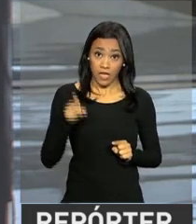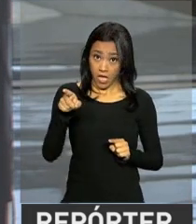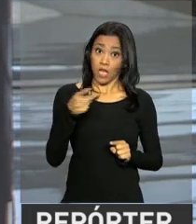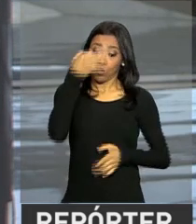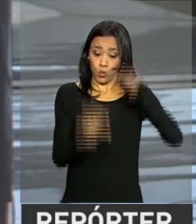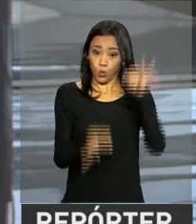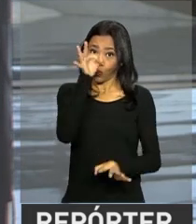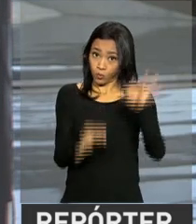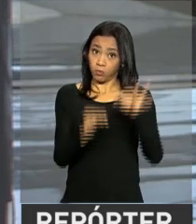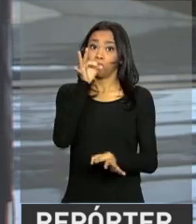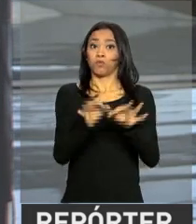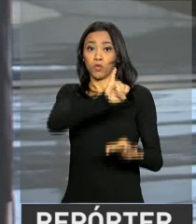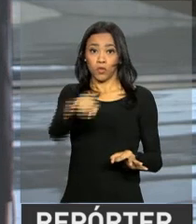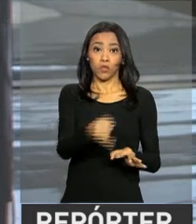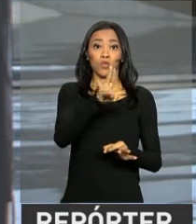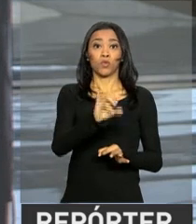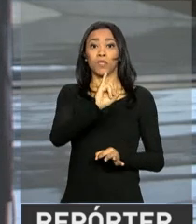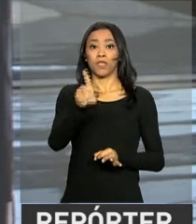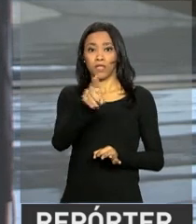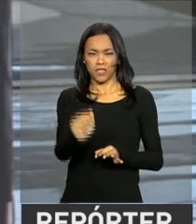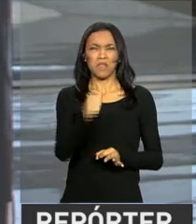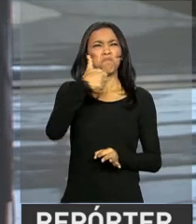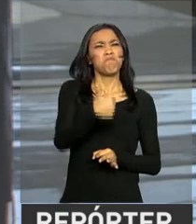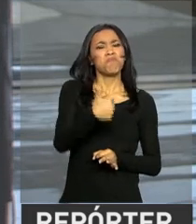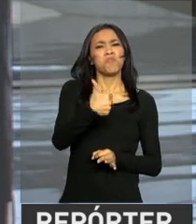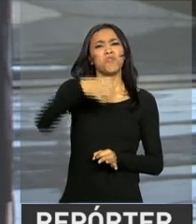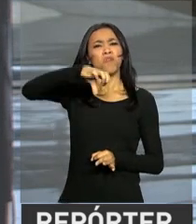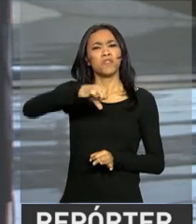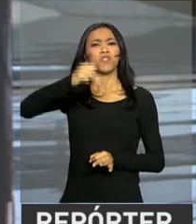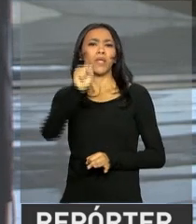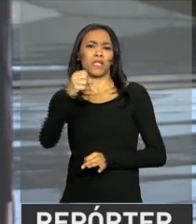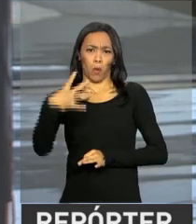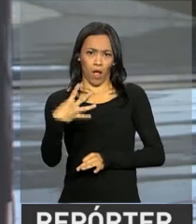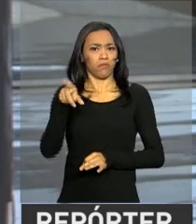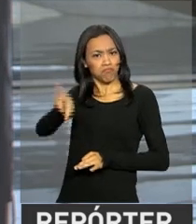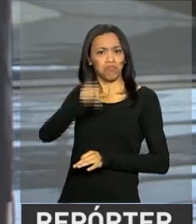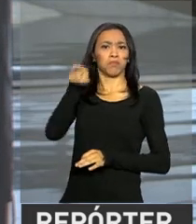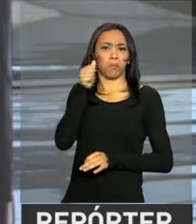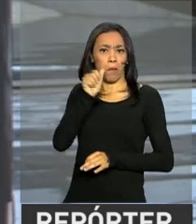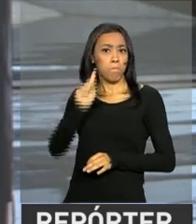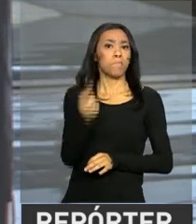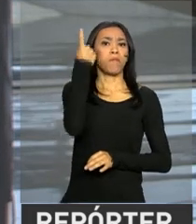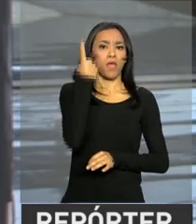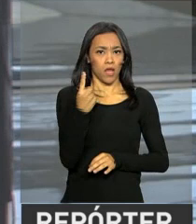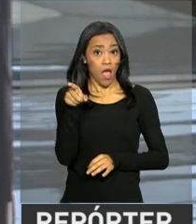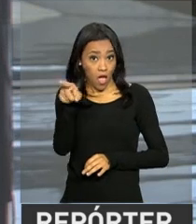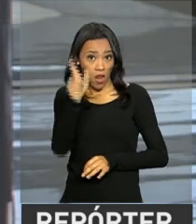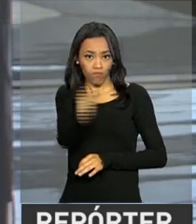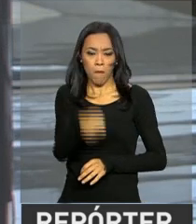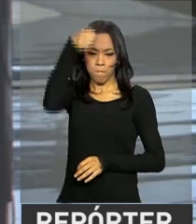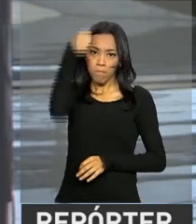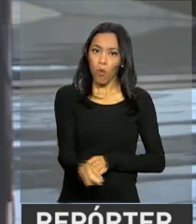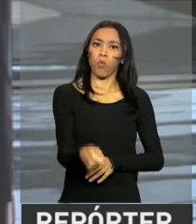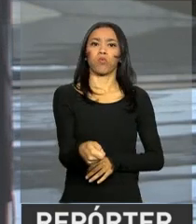juíza e no país isso em 1984 ela foi ela Também quem proferiu a primeira sentença